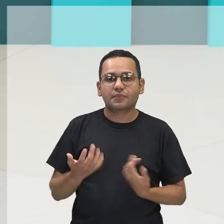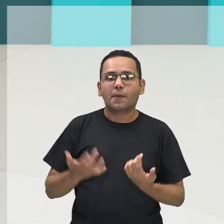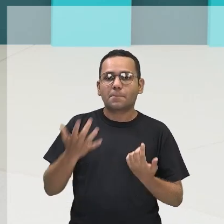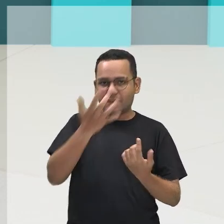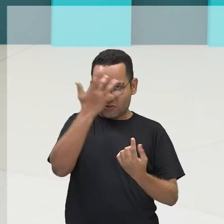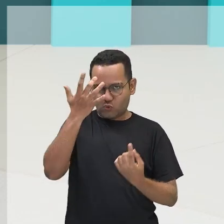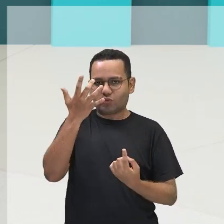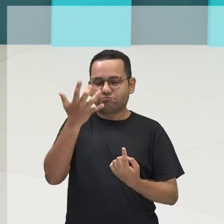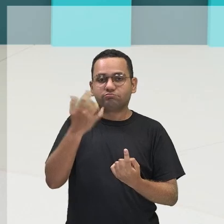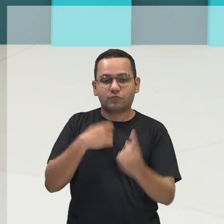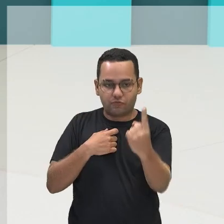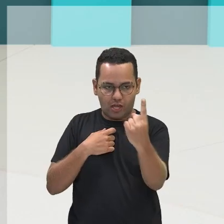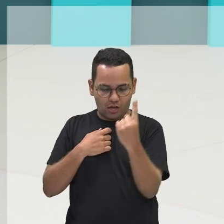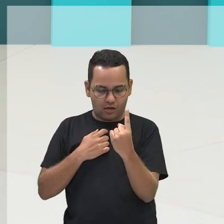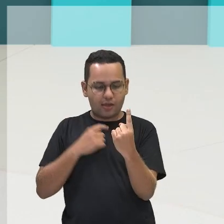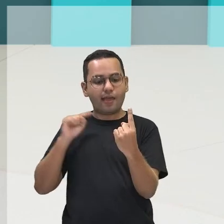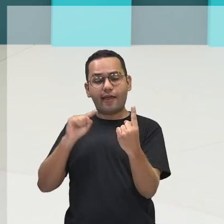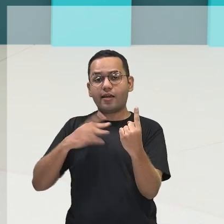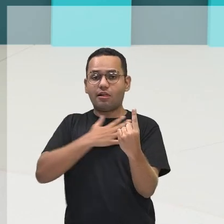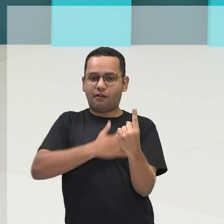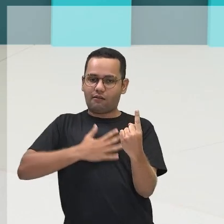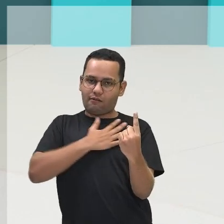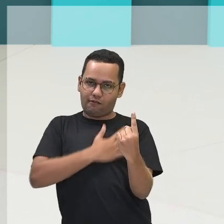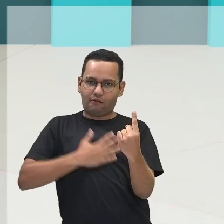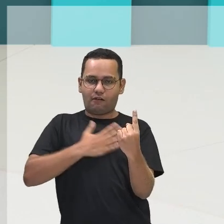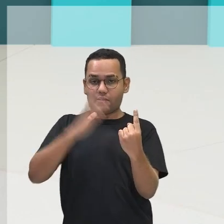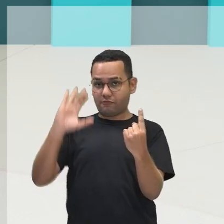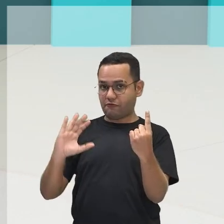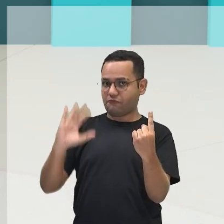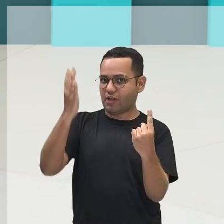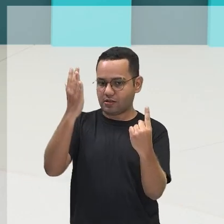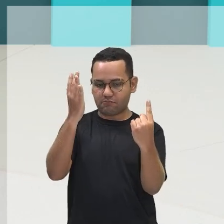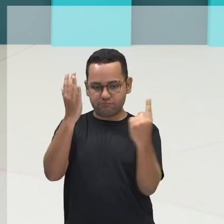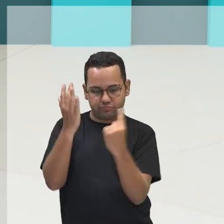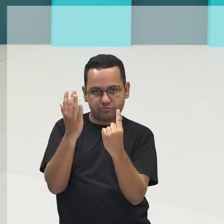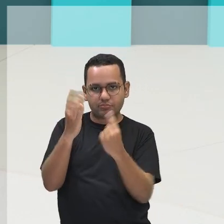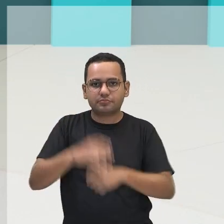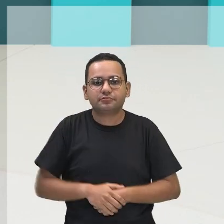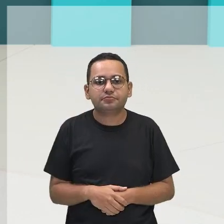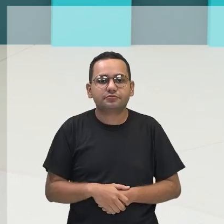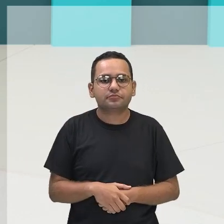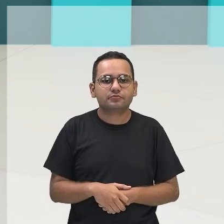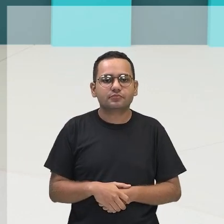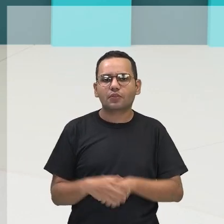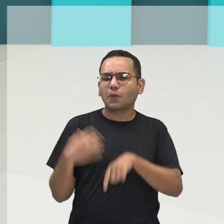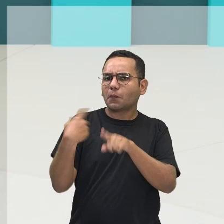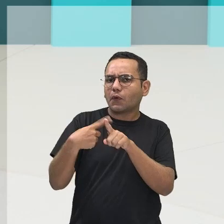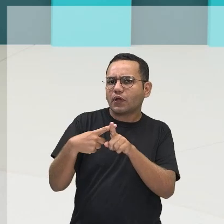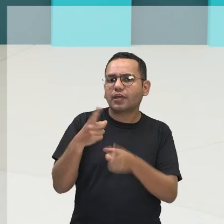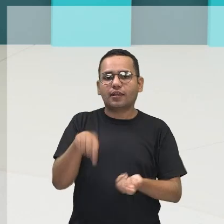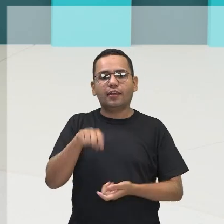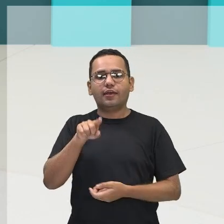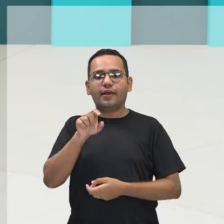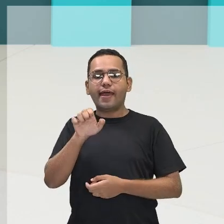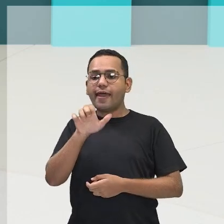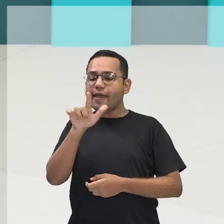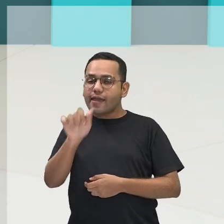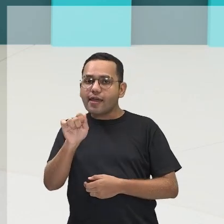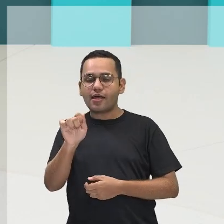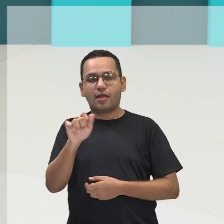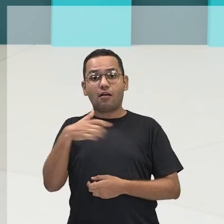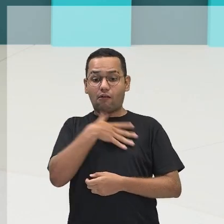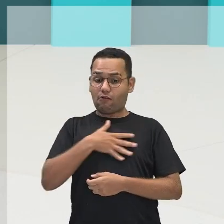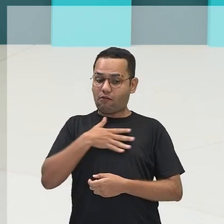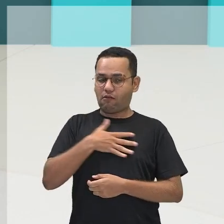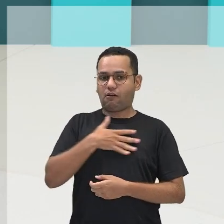Então, esse quem está substituindo pessoa, está retomando pessoa, porque ela não simpatizou com a pessoa. Ok?